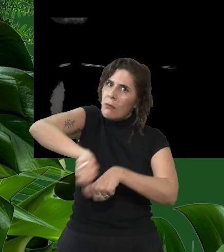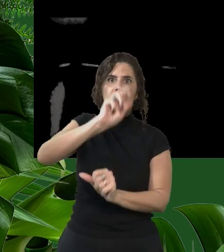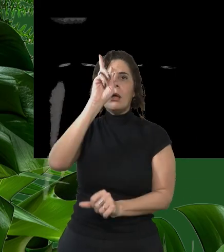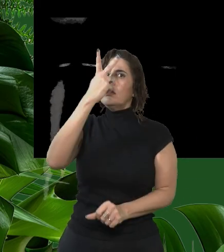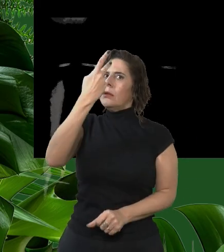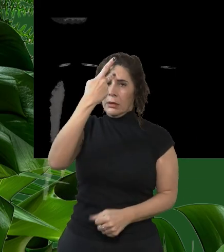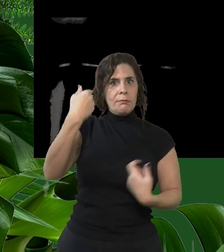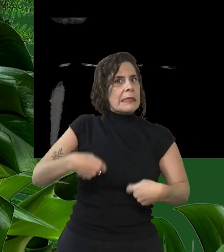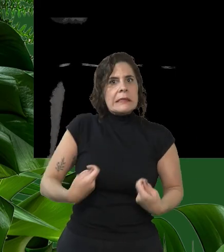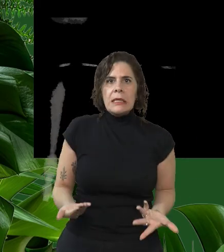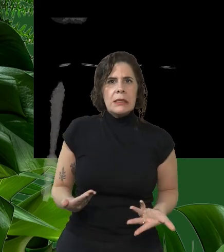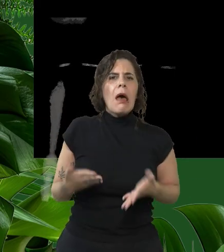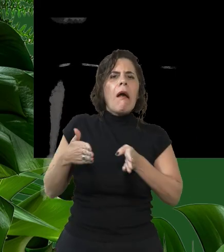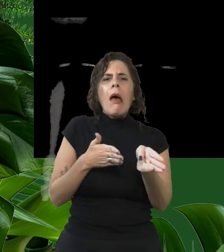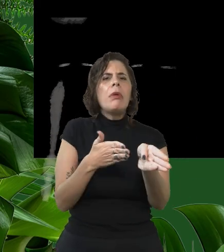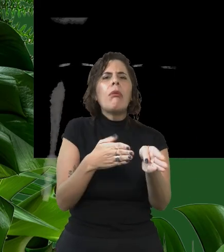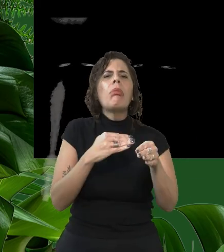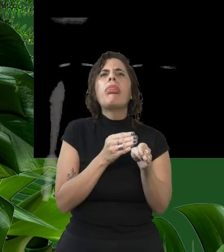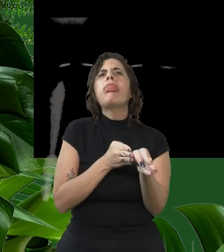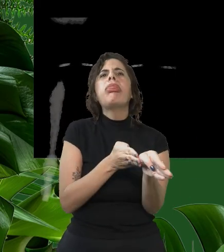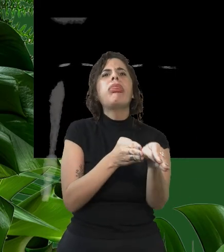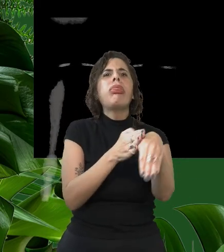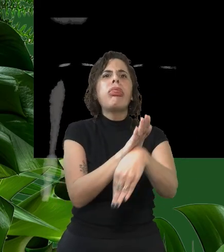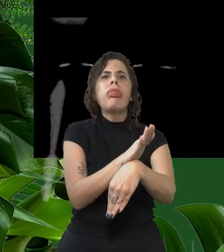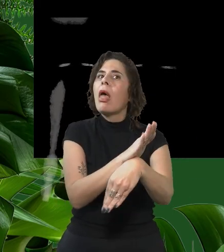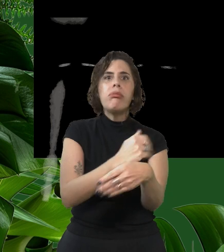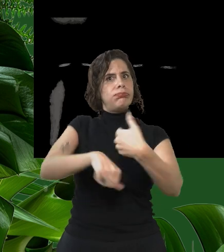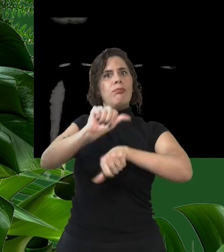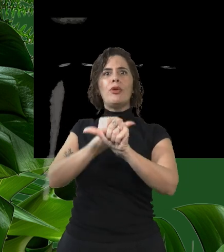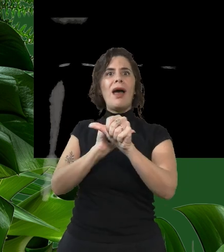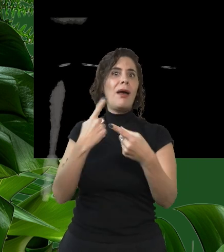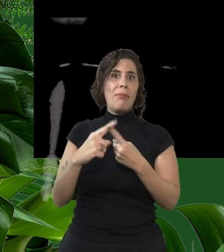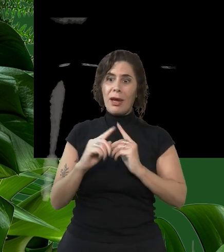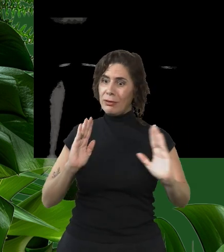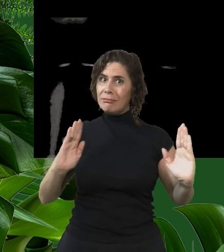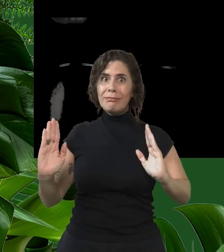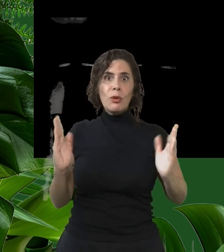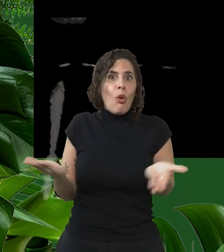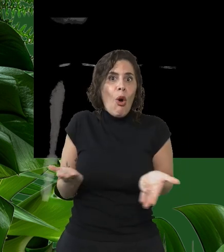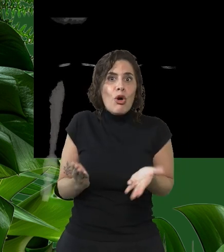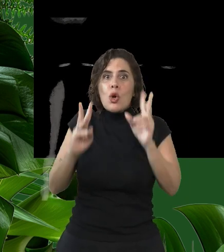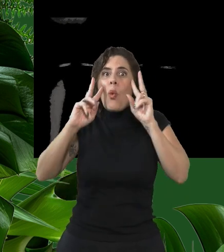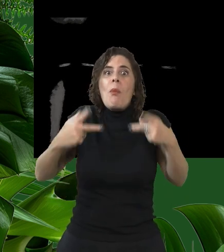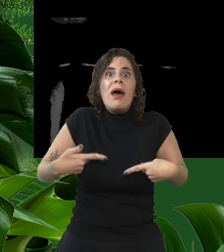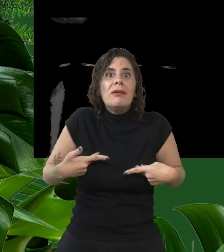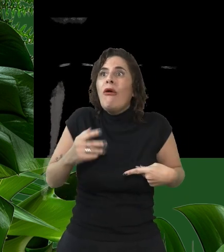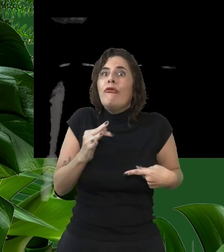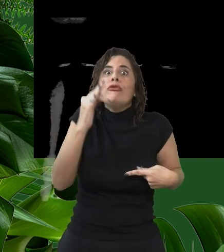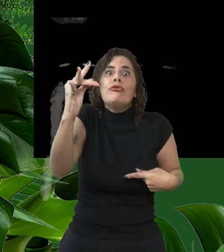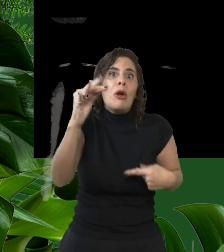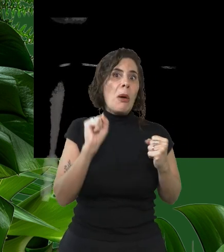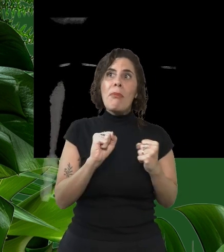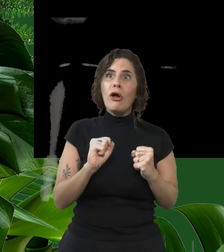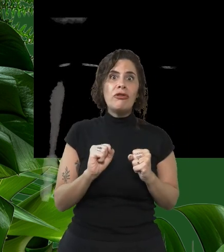rumo para essa que é a era dos humanos, né? Então, qual é esse futuro dessa nossa era? A gente está falando sobre a extinção em massa